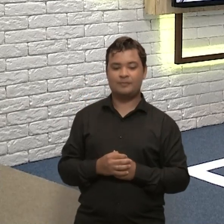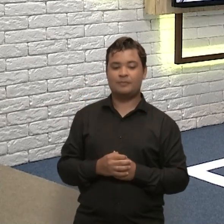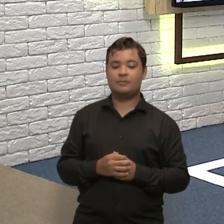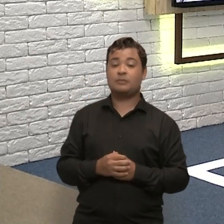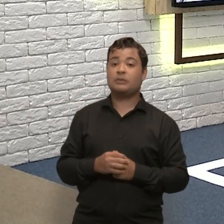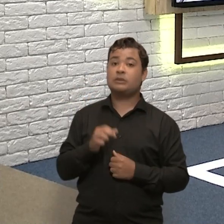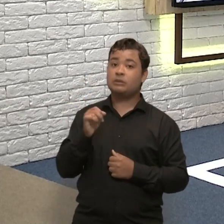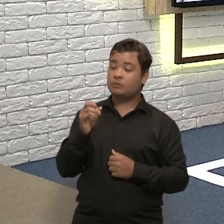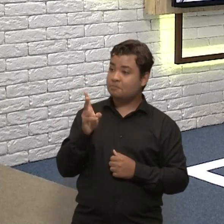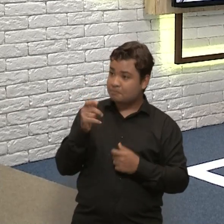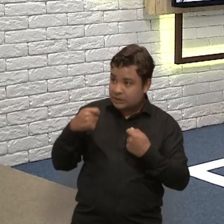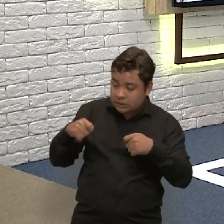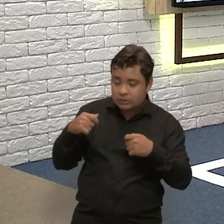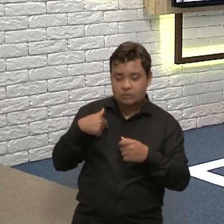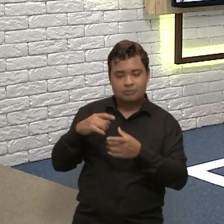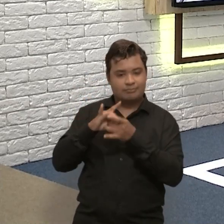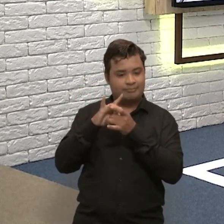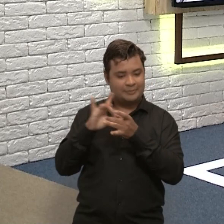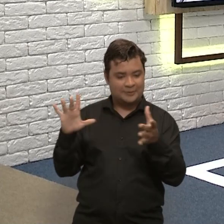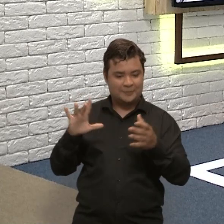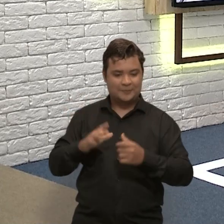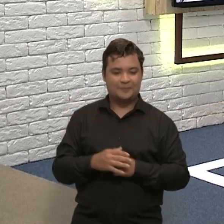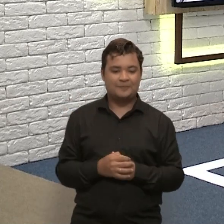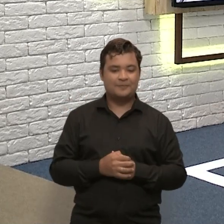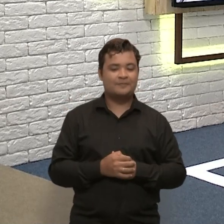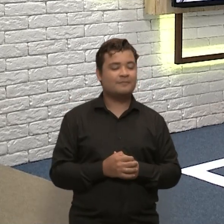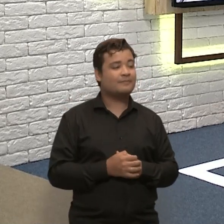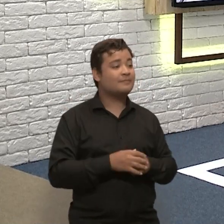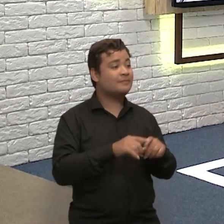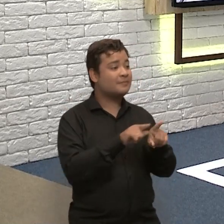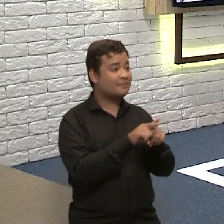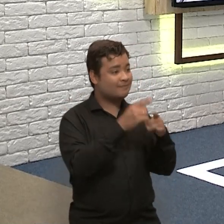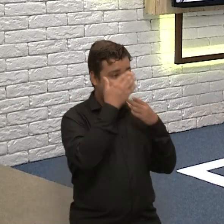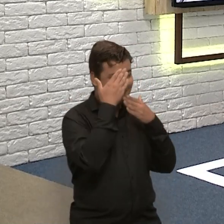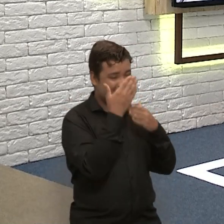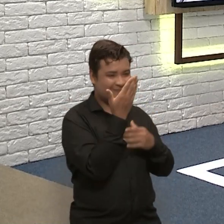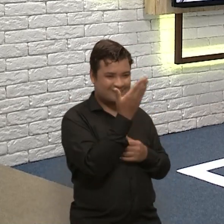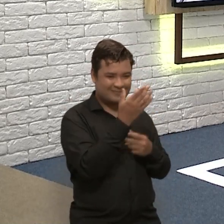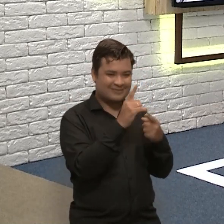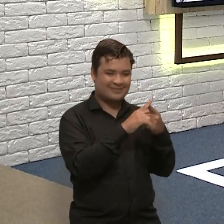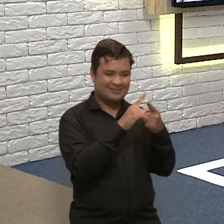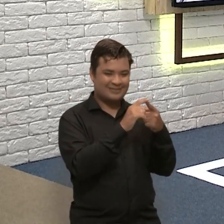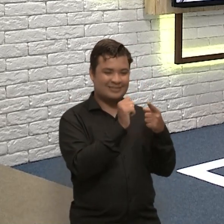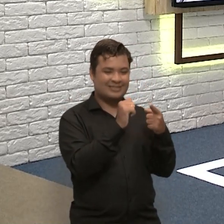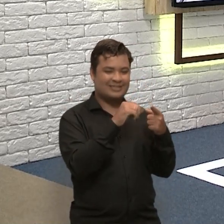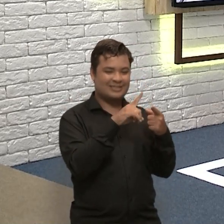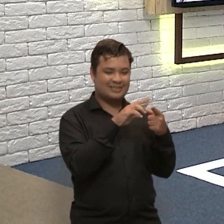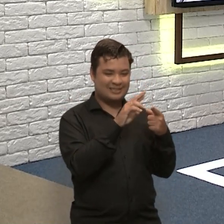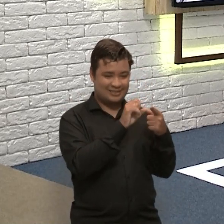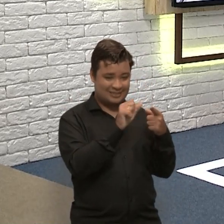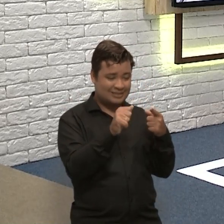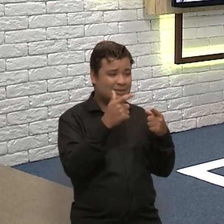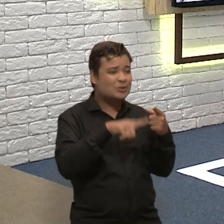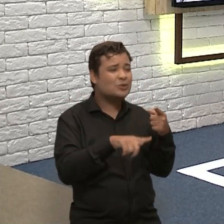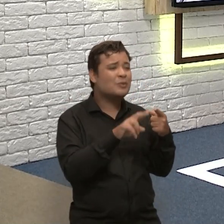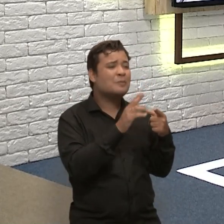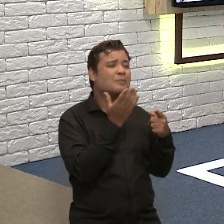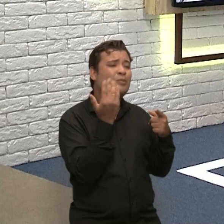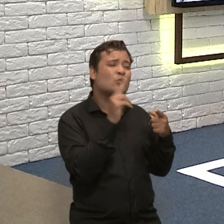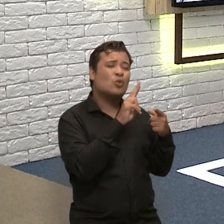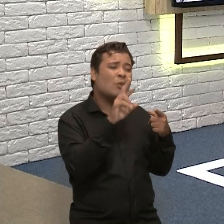sempre à disposição. Muito obrigada. Vou agradecer também a Andressa Teodoro, novamente desculpa, Andressa, pela confusão com o seu